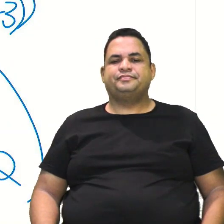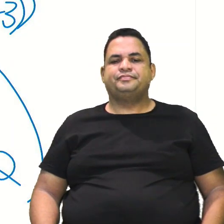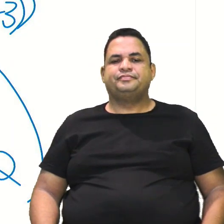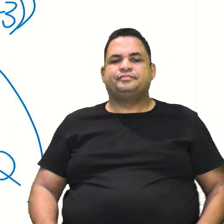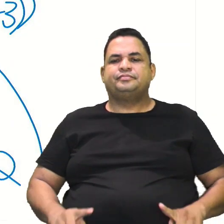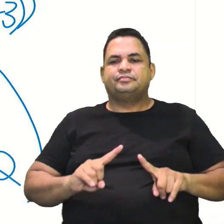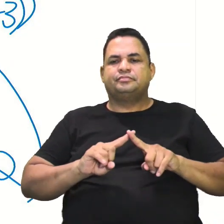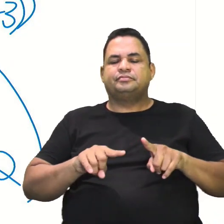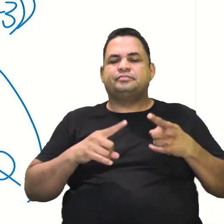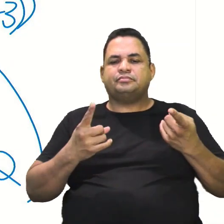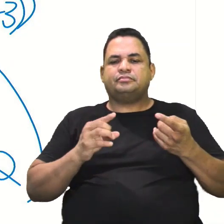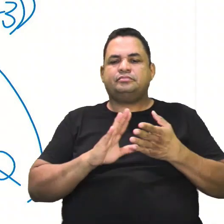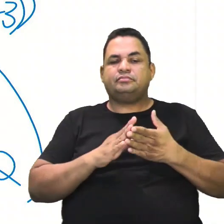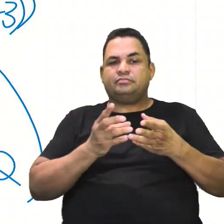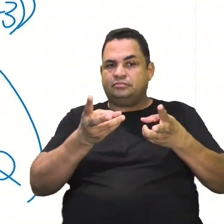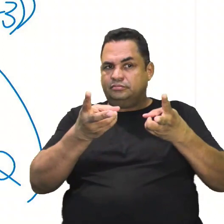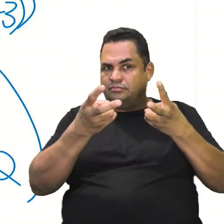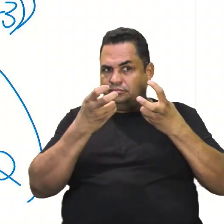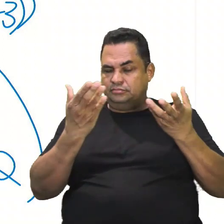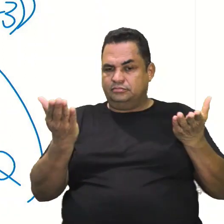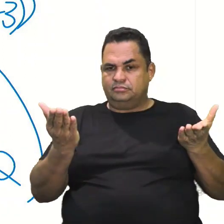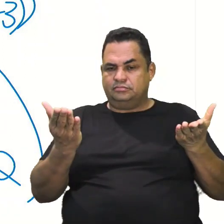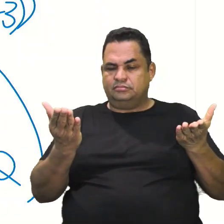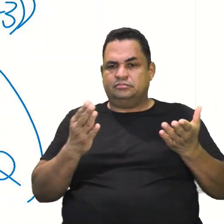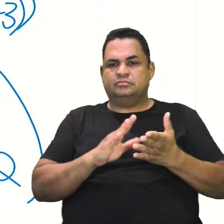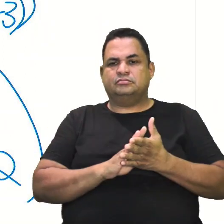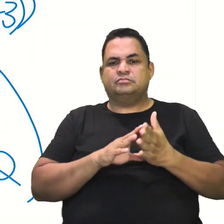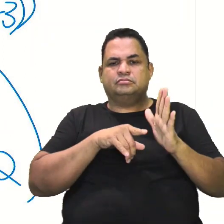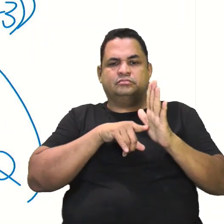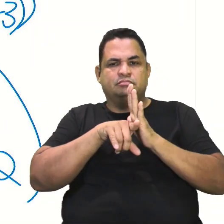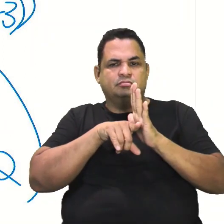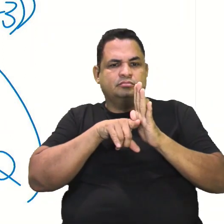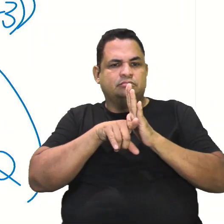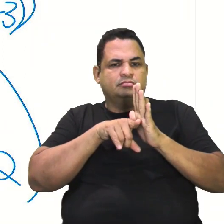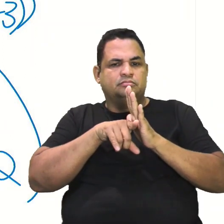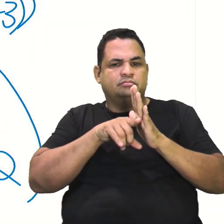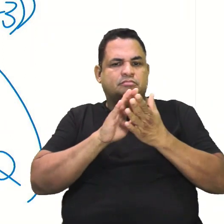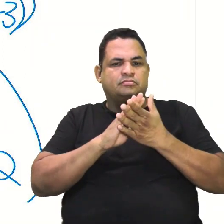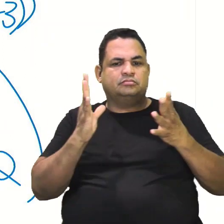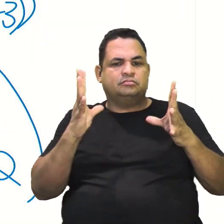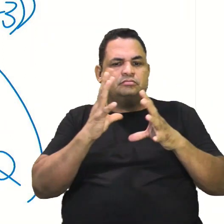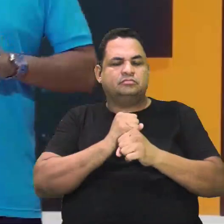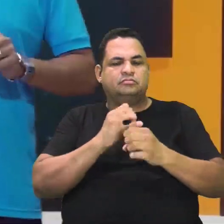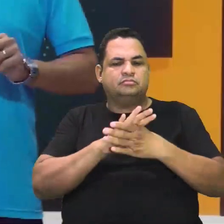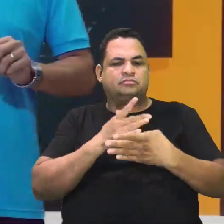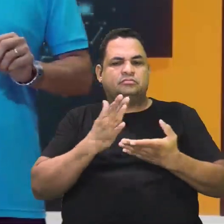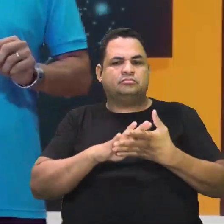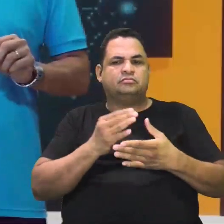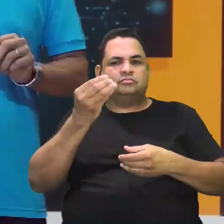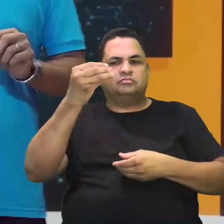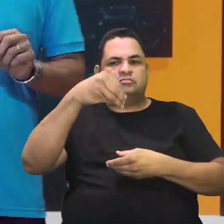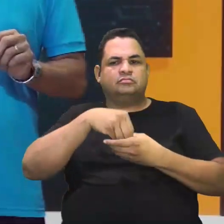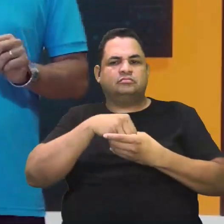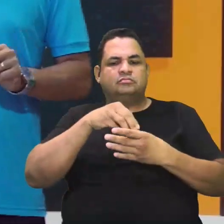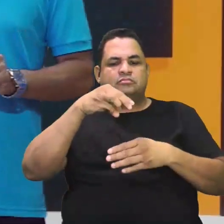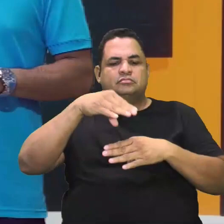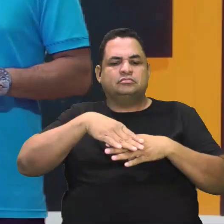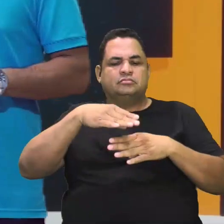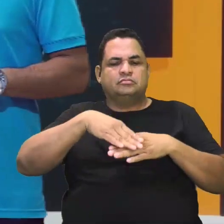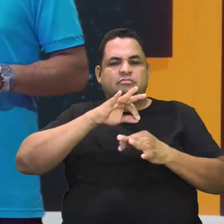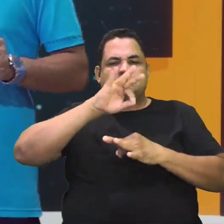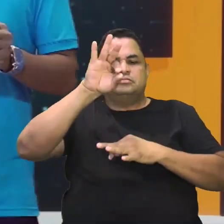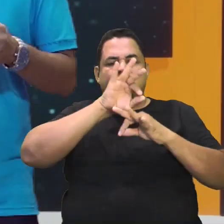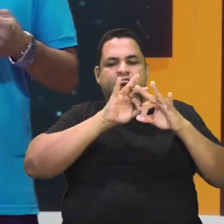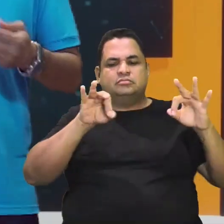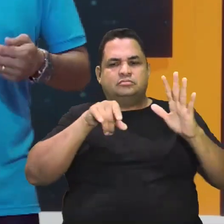oblíquas. Mas vocês perceberam que a análise dessas operações na geometria analítica já é